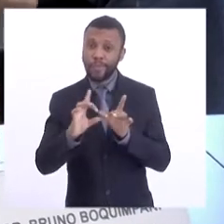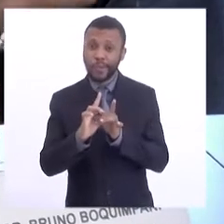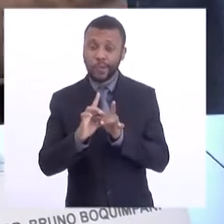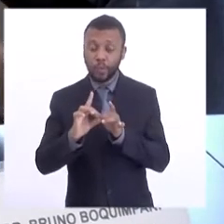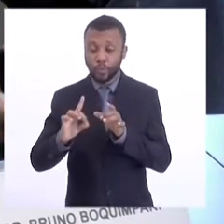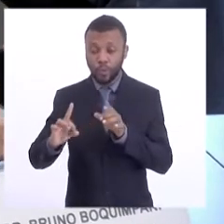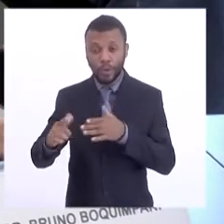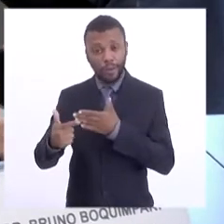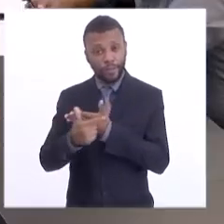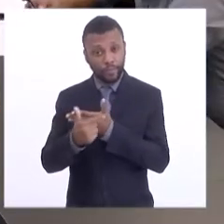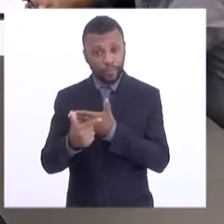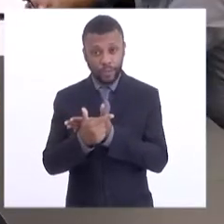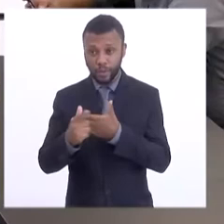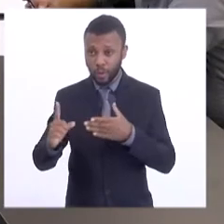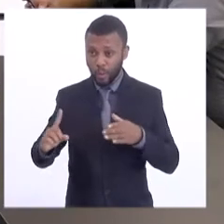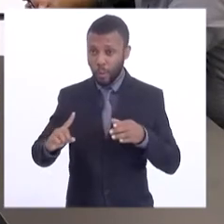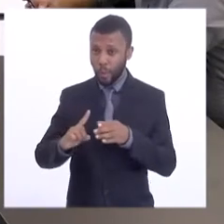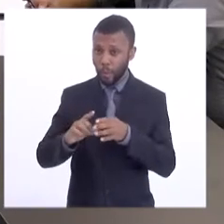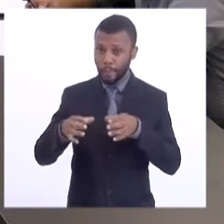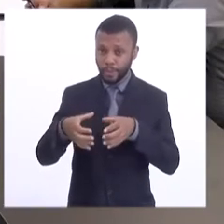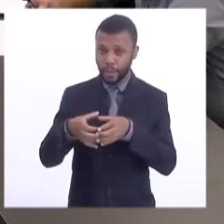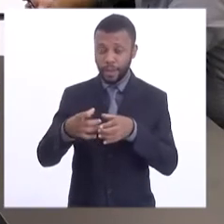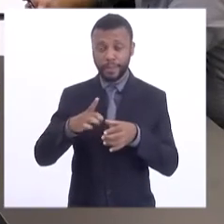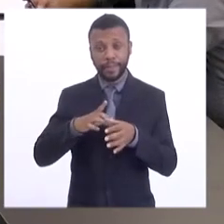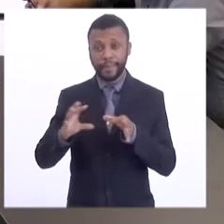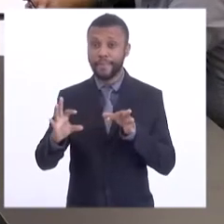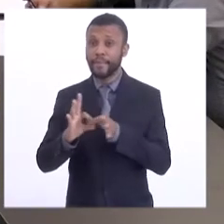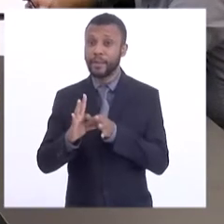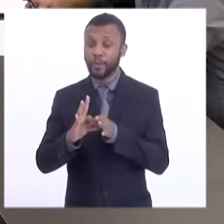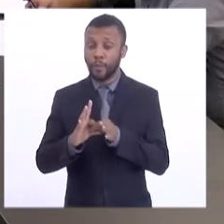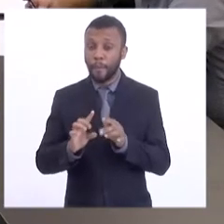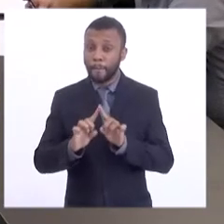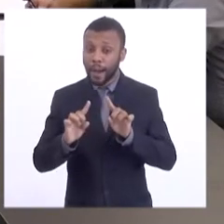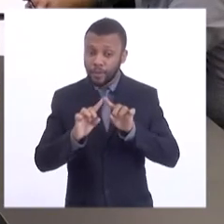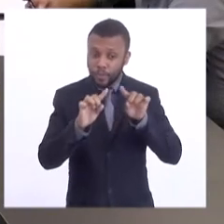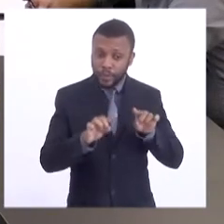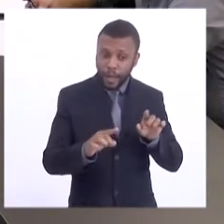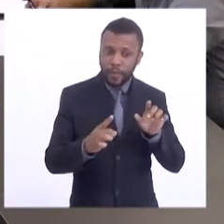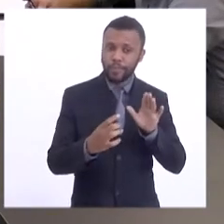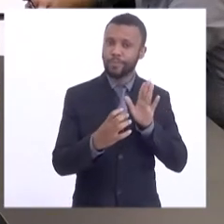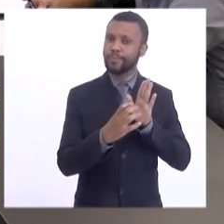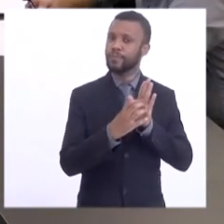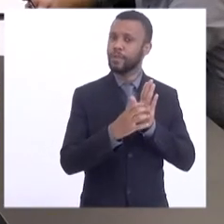Cargo comissionado tem vínculo mas não é funcionário público